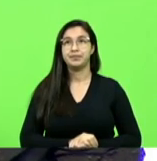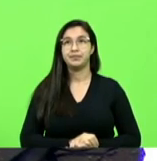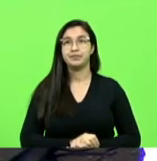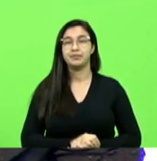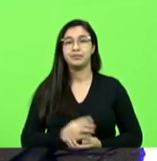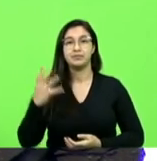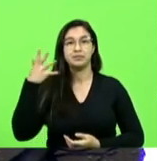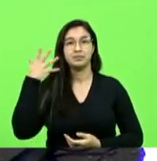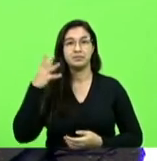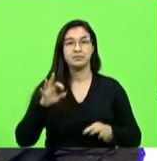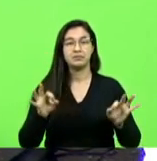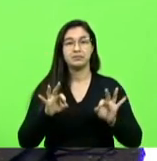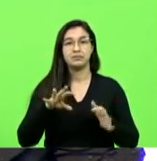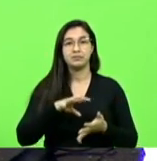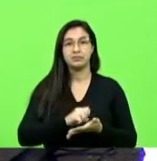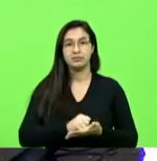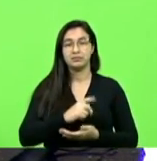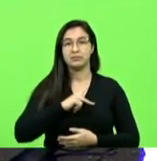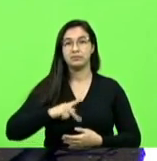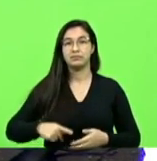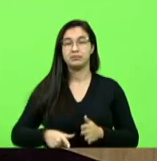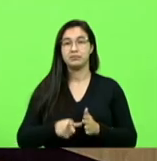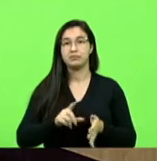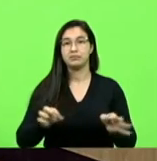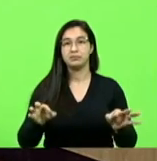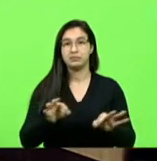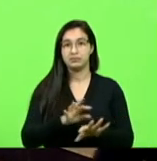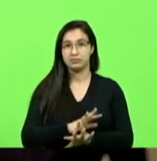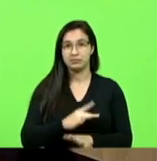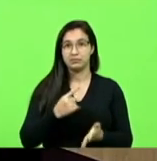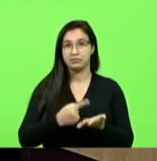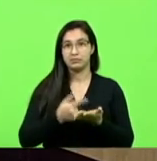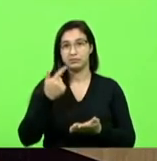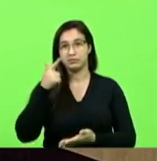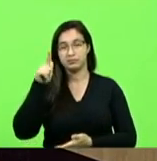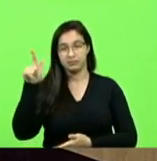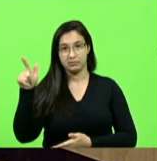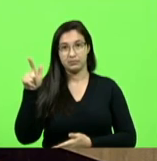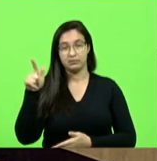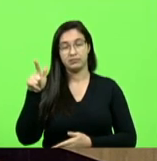Não havendo mais oradores inscritos, esta presidência, antes de encerrar a presente sessão, convoca